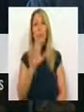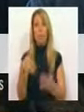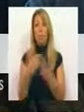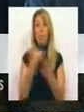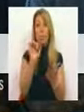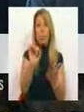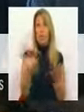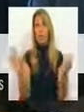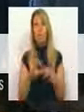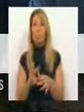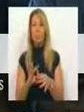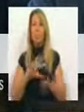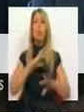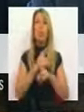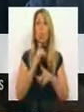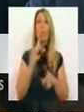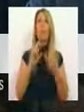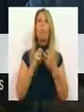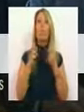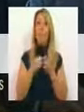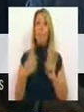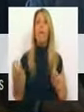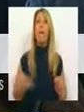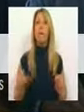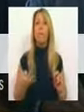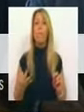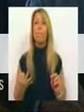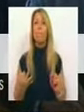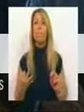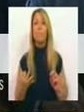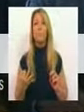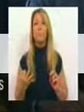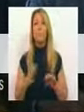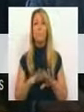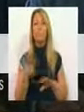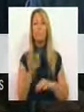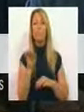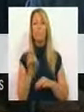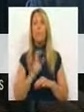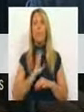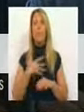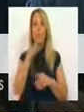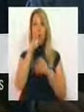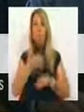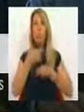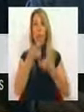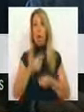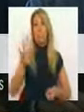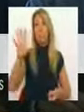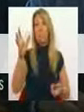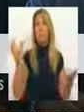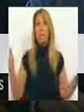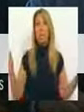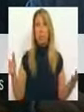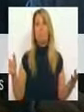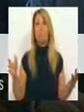propostas relativamente a isto. Outro dos problemas é, de facto, a questão do mundo rural, ou seja, do país, estar